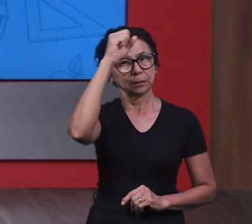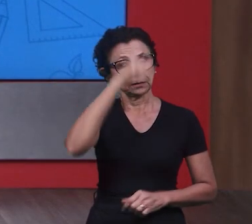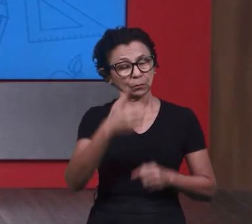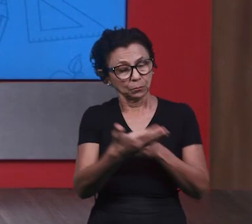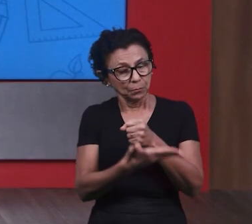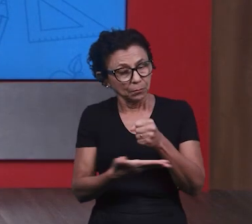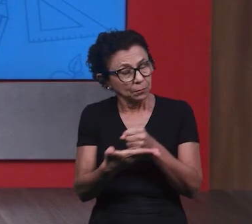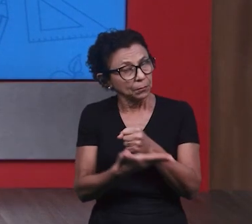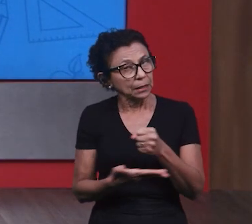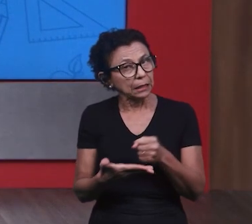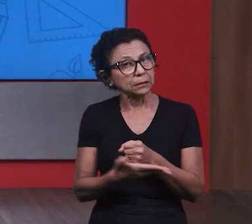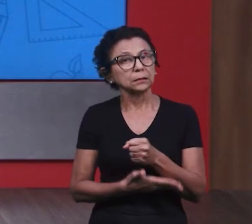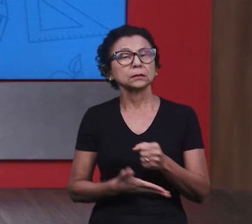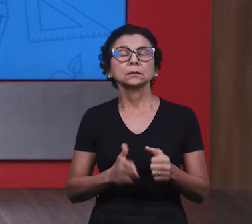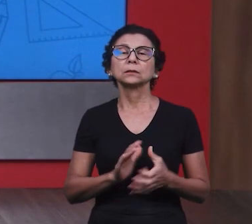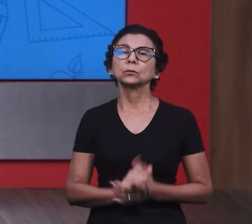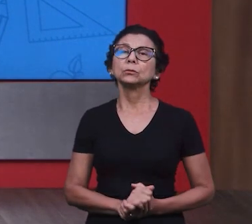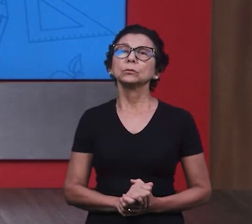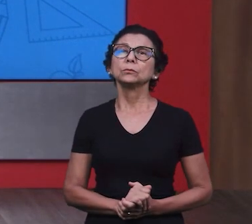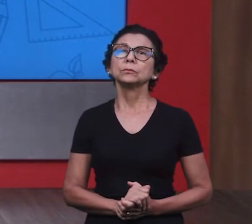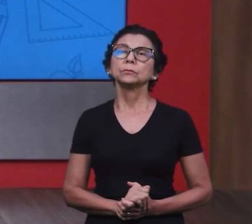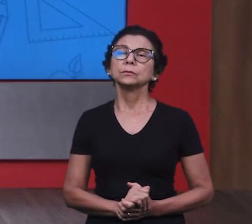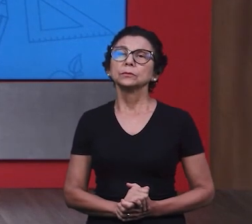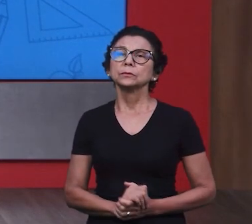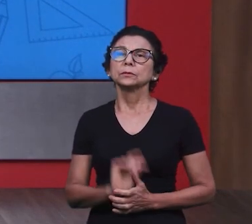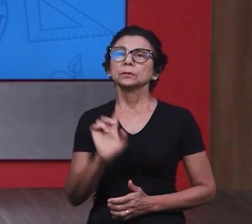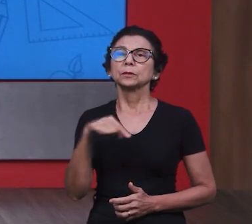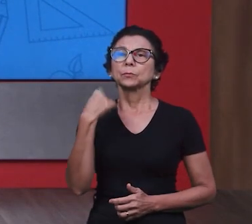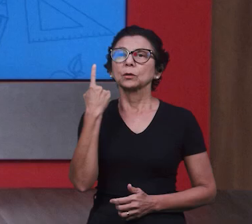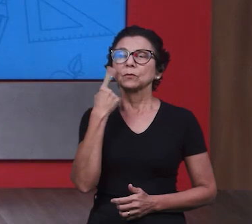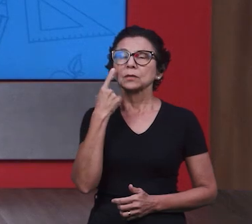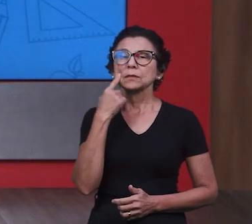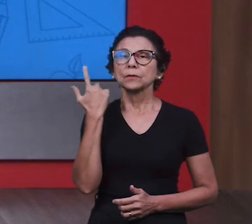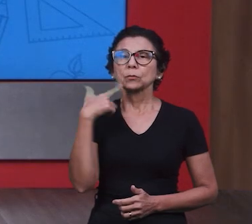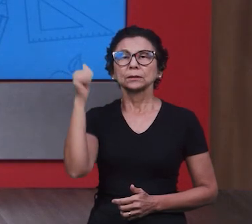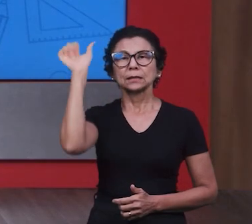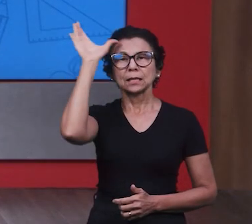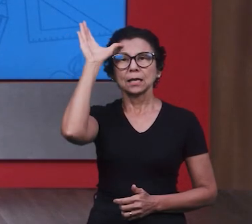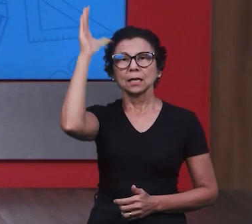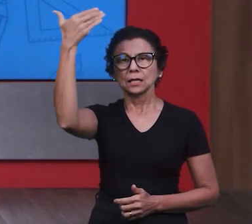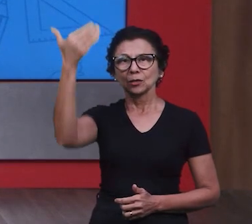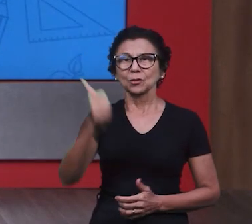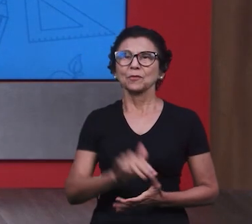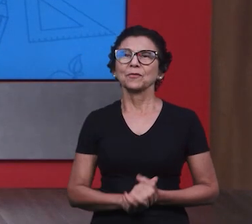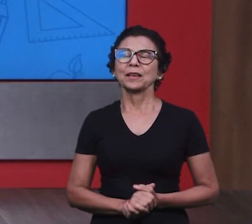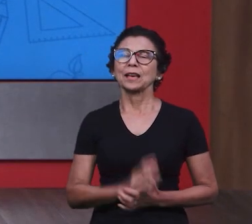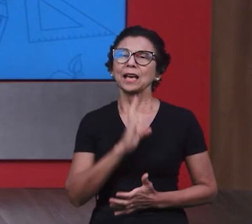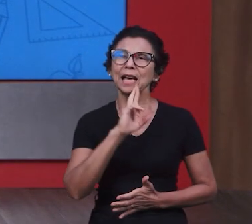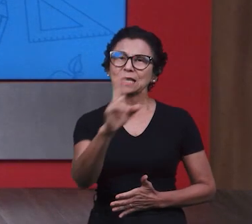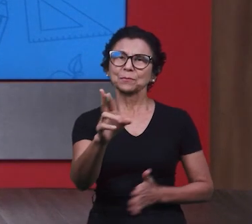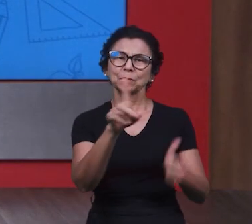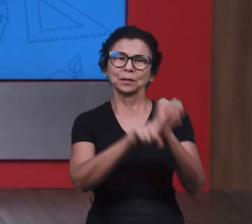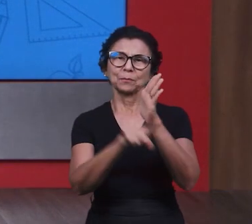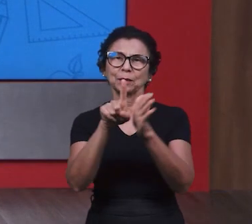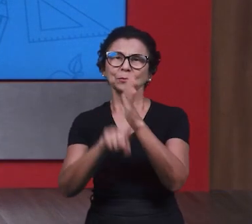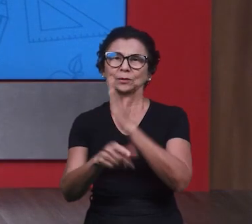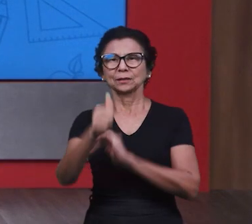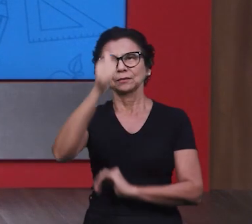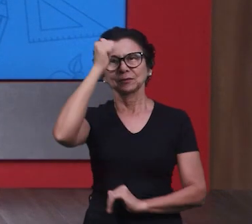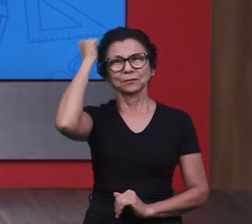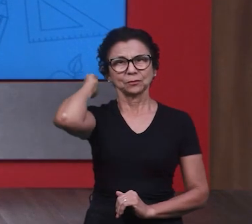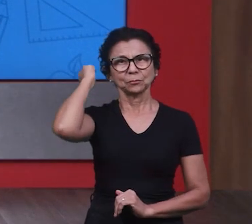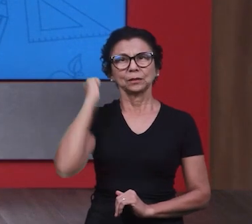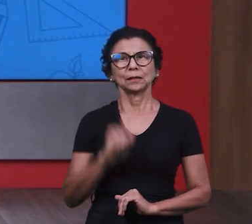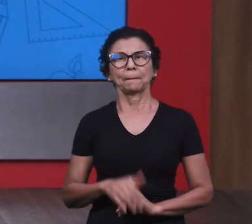básico e, através desse básico, você vai poder resolver uma série de questões que apareceram no vestibular.